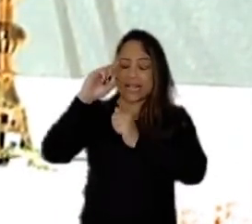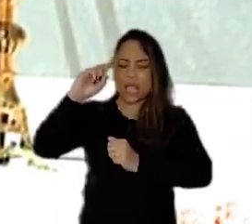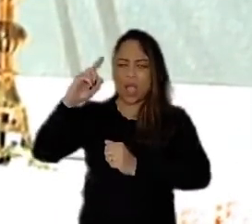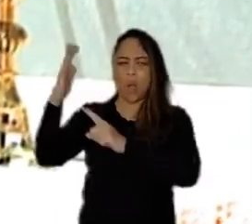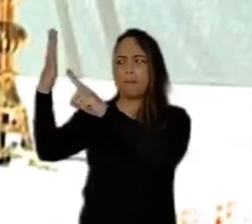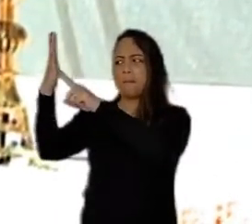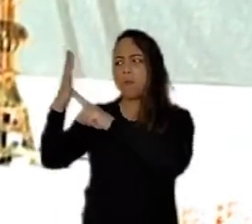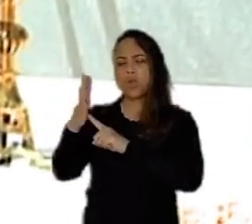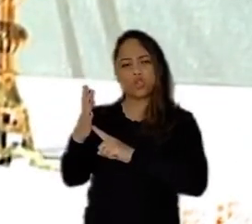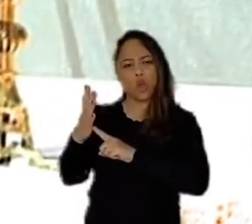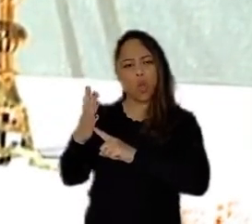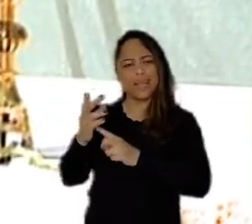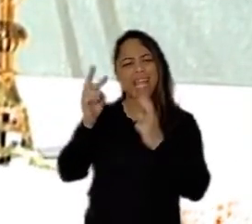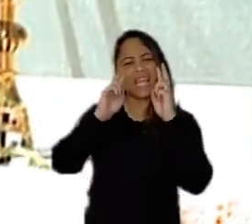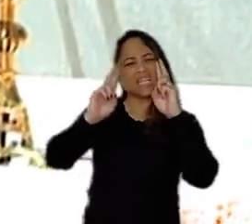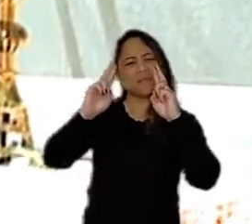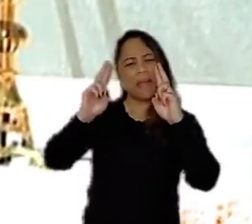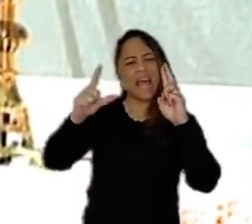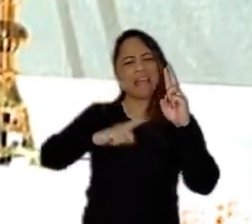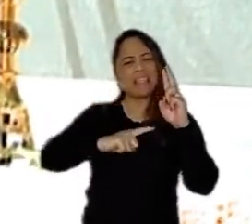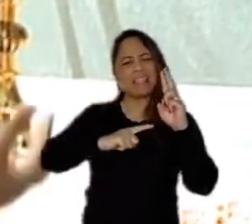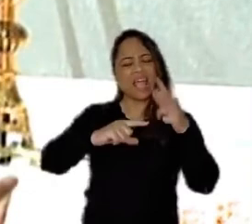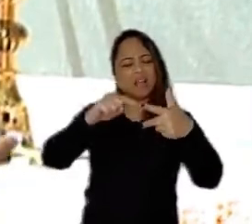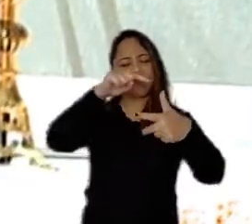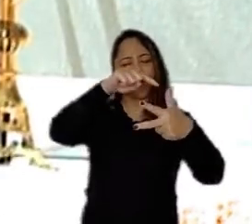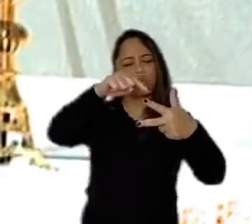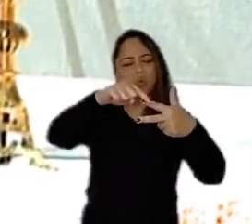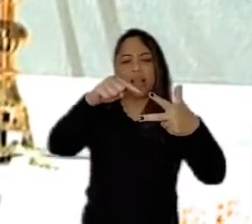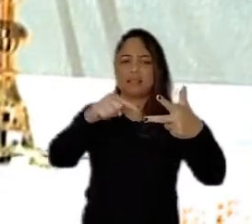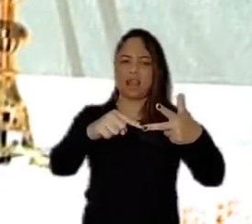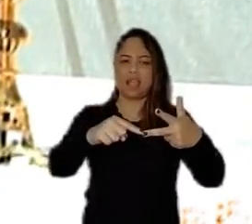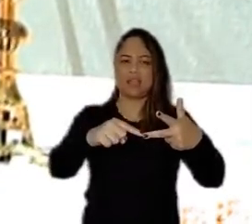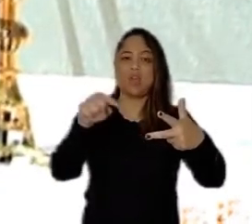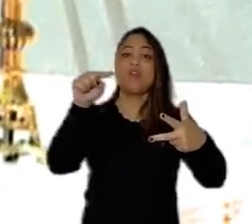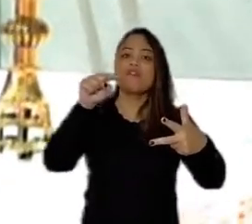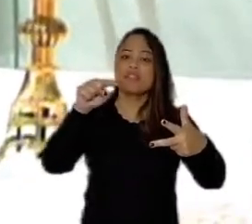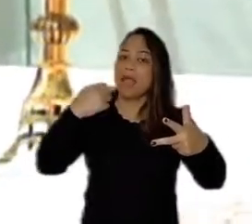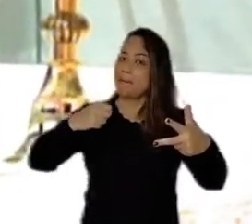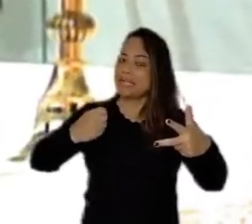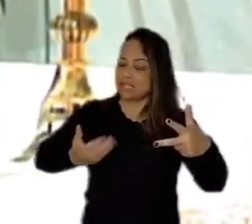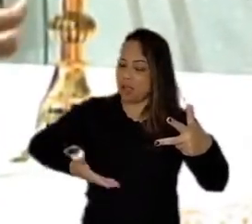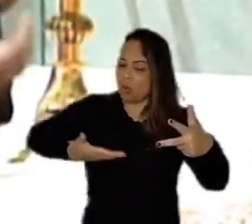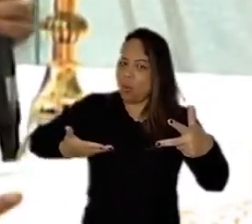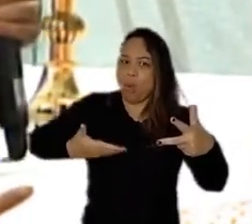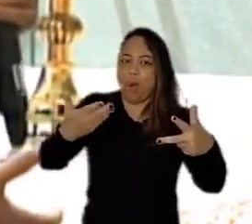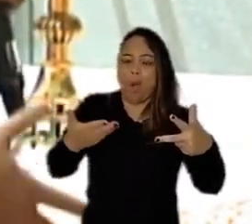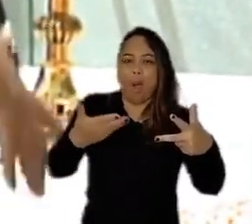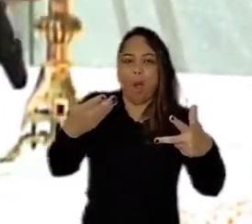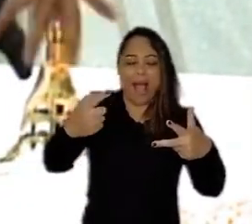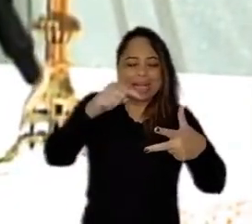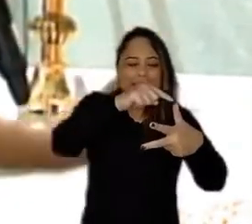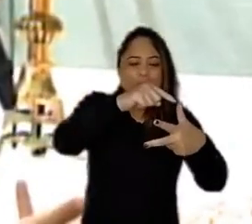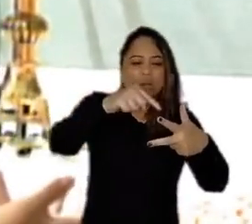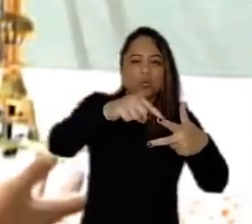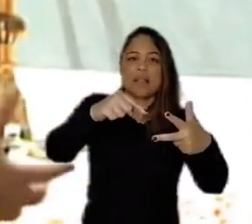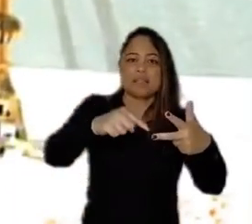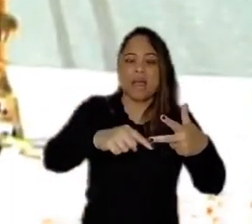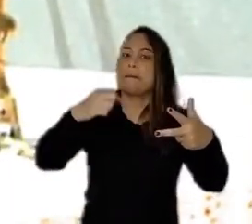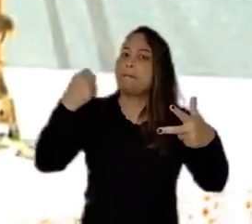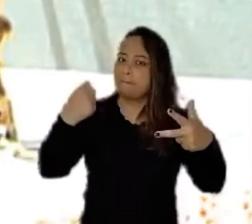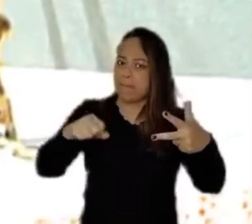3 filhas. E se você não cultivar, não gestar, não